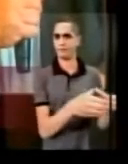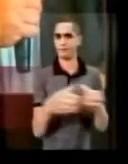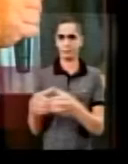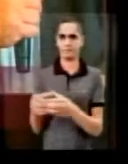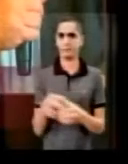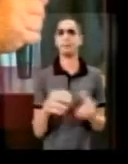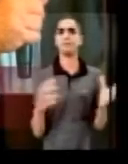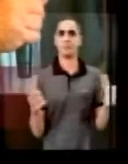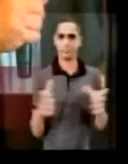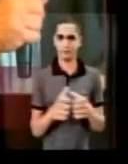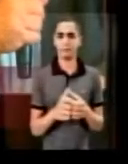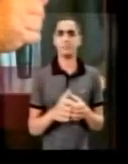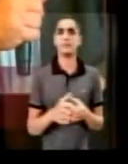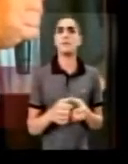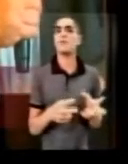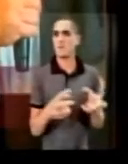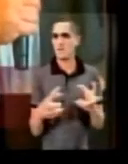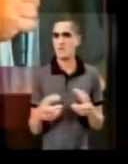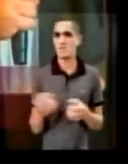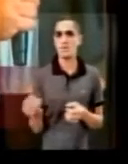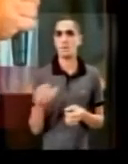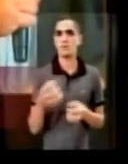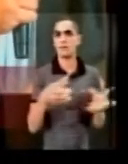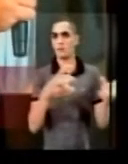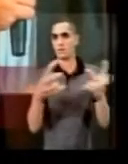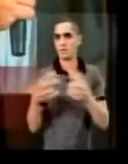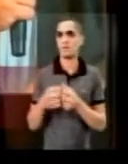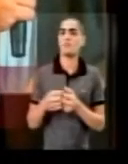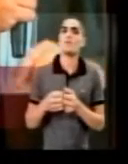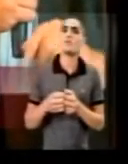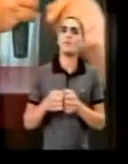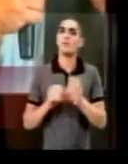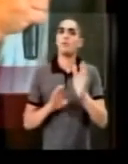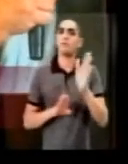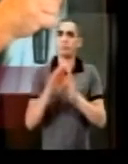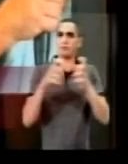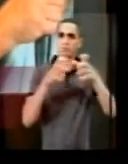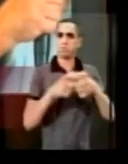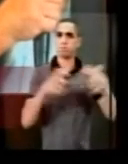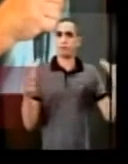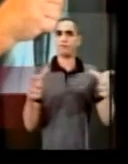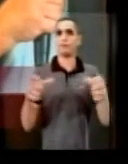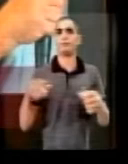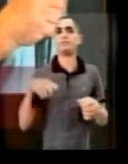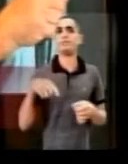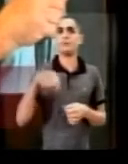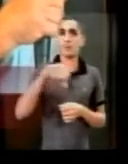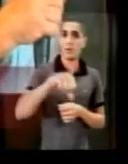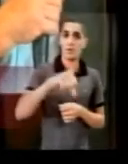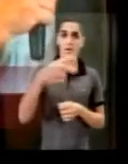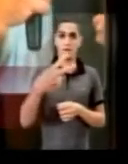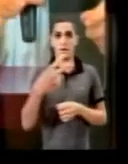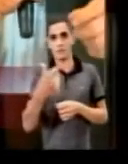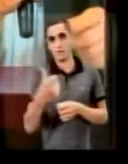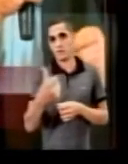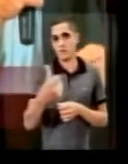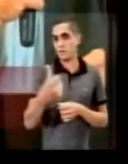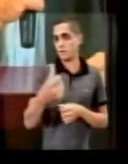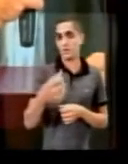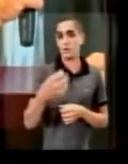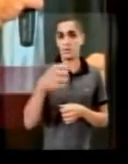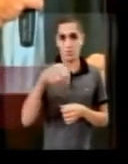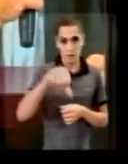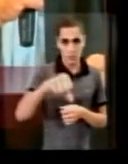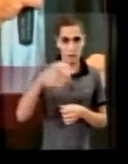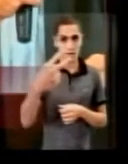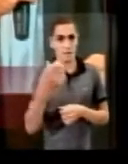nós tivemos no nosso pico, nós tivemos 928 na semana passada, que é a semana